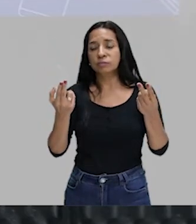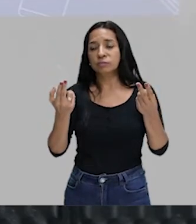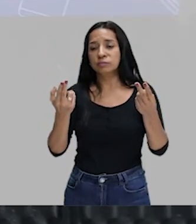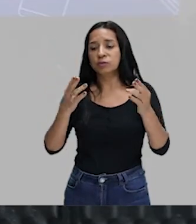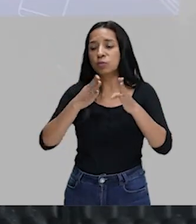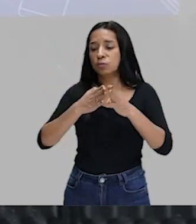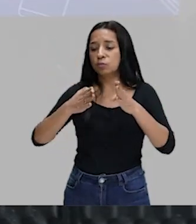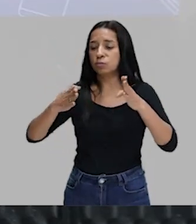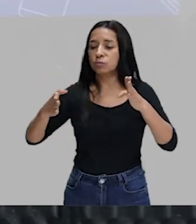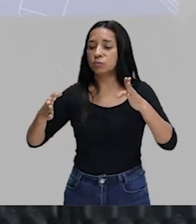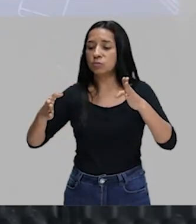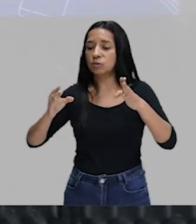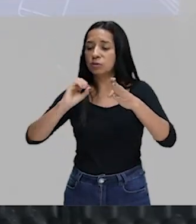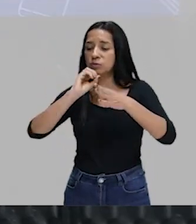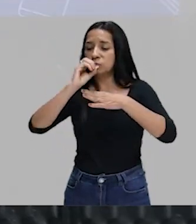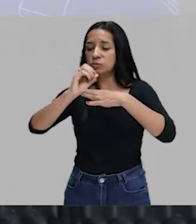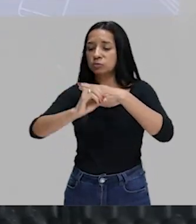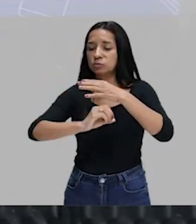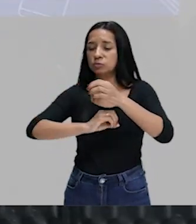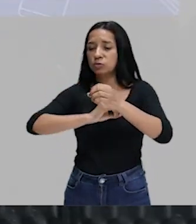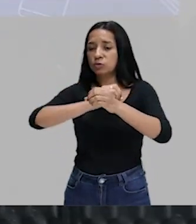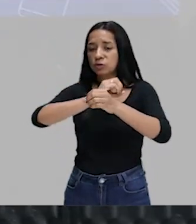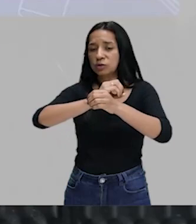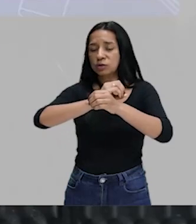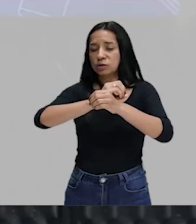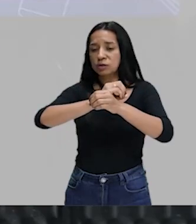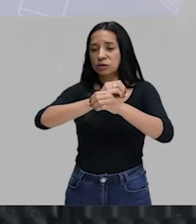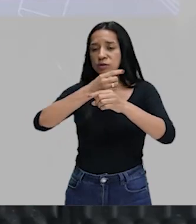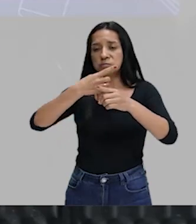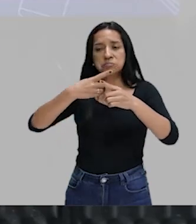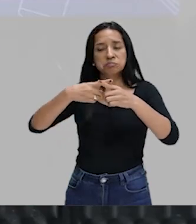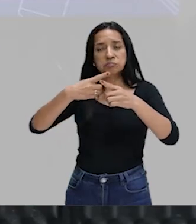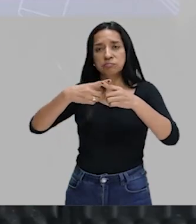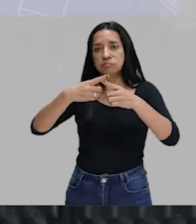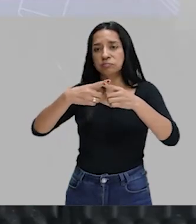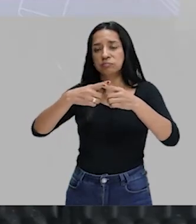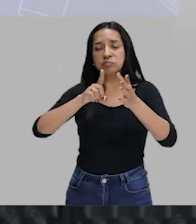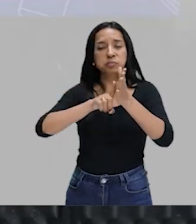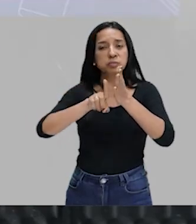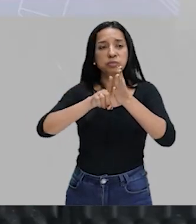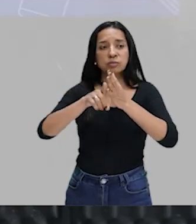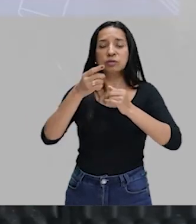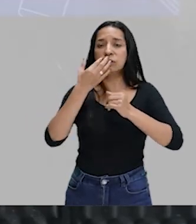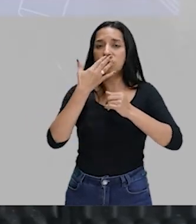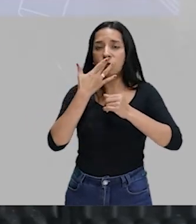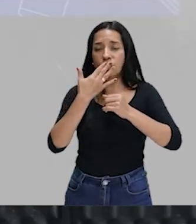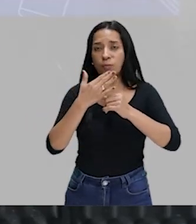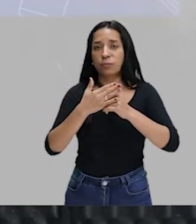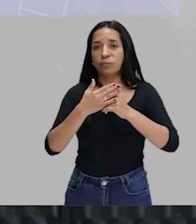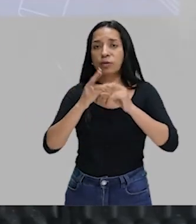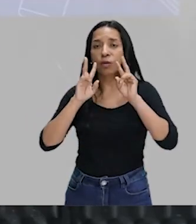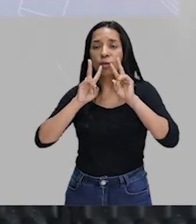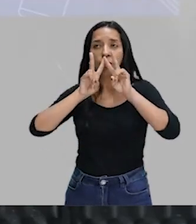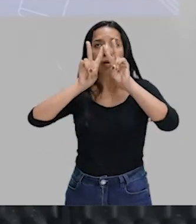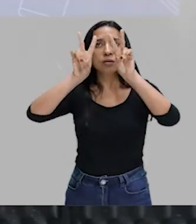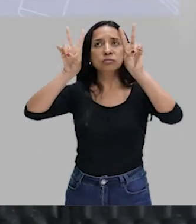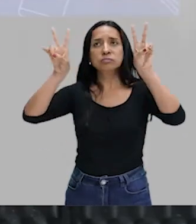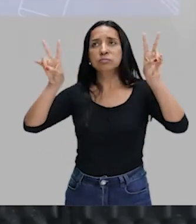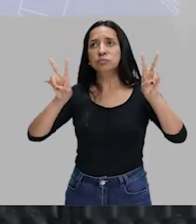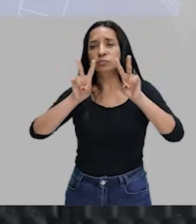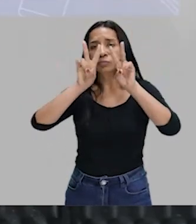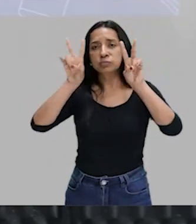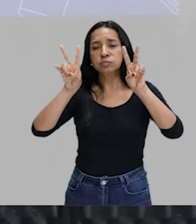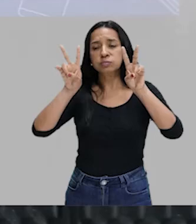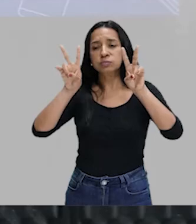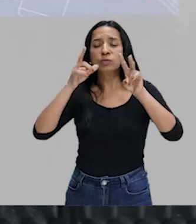durante o dia, né, por essa questão da coloração, durante o dia, quando nós olhamos aí para o horizonte,